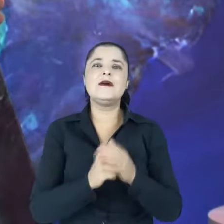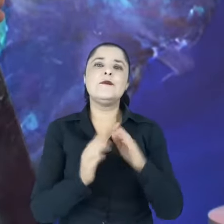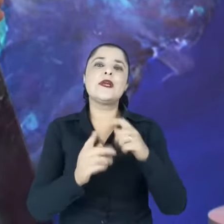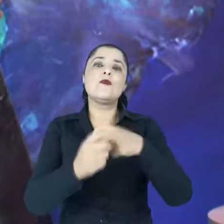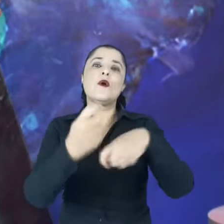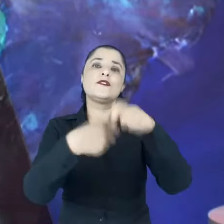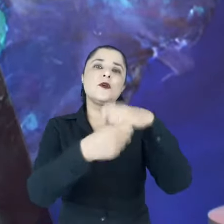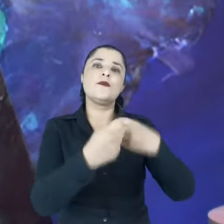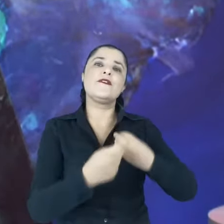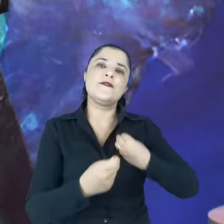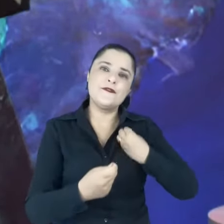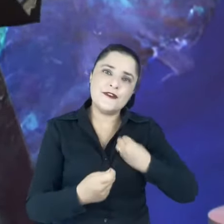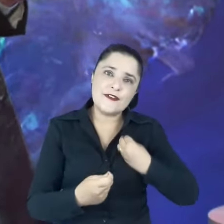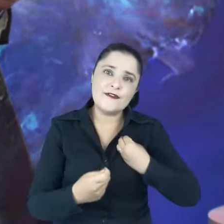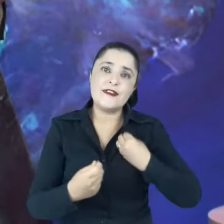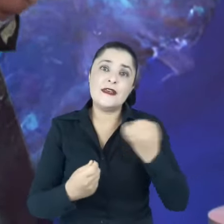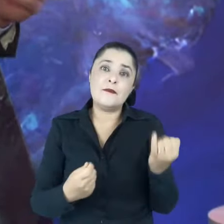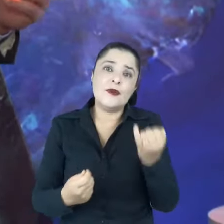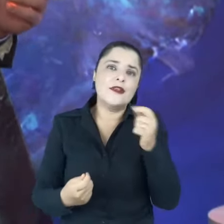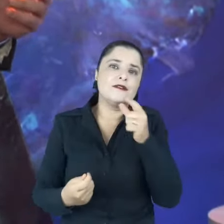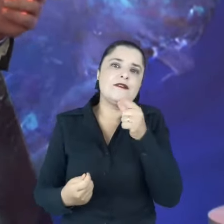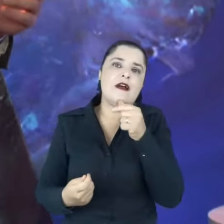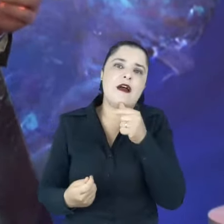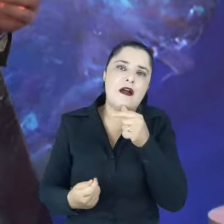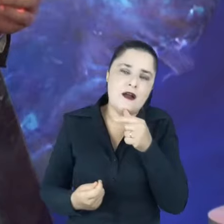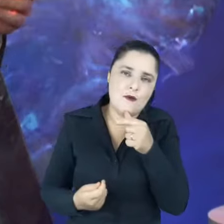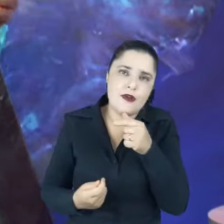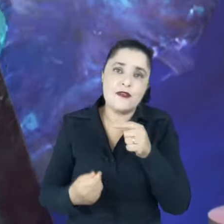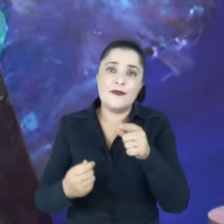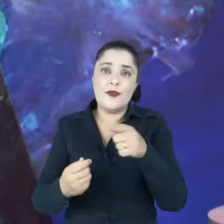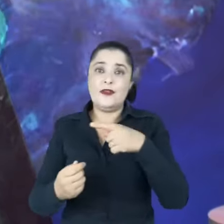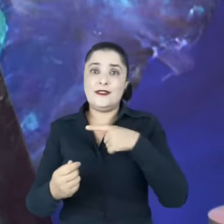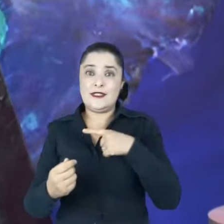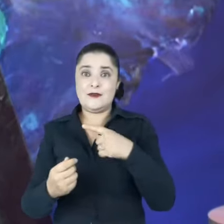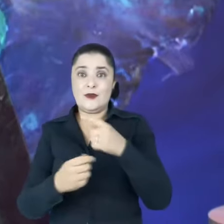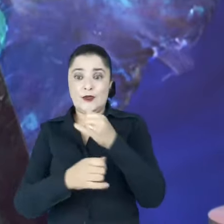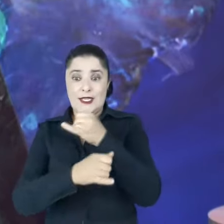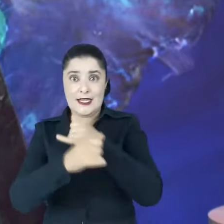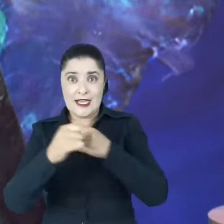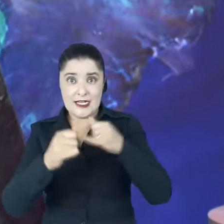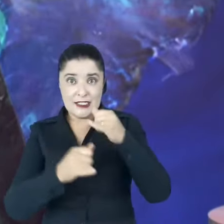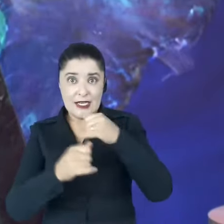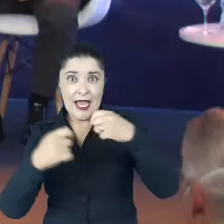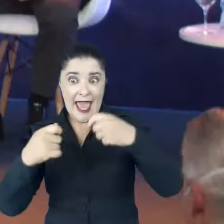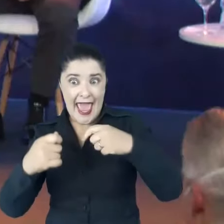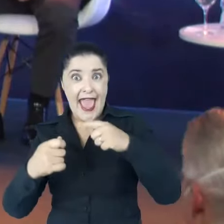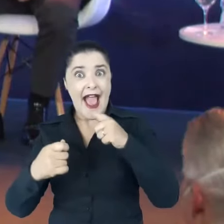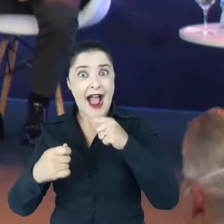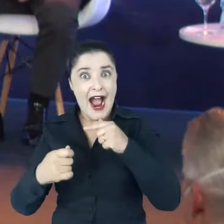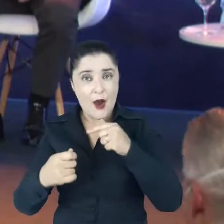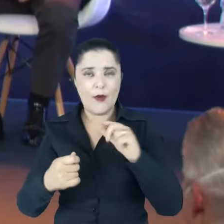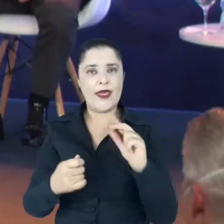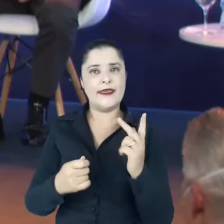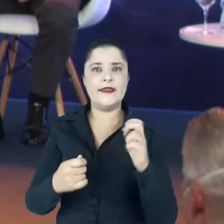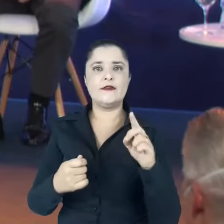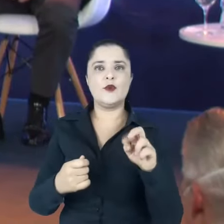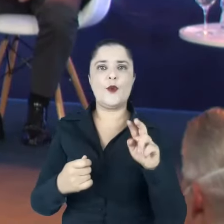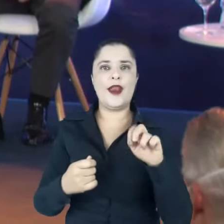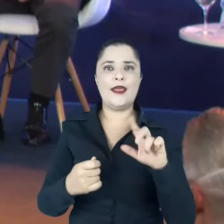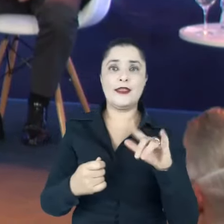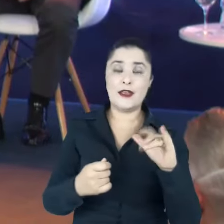água. Nós geramos 80% da nossa energia hidrelétrica. A pujança do